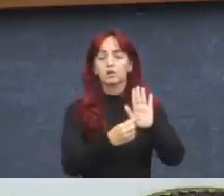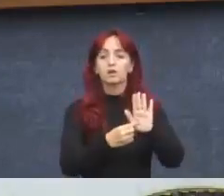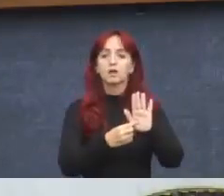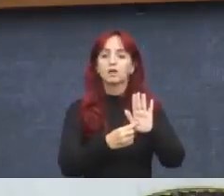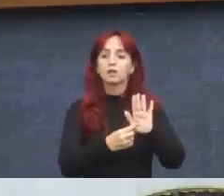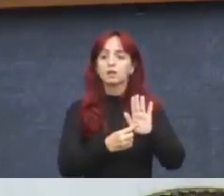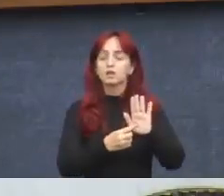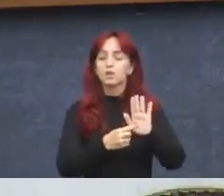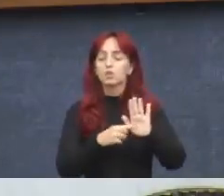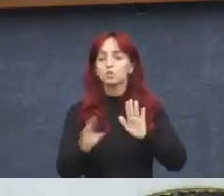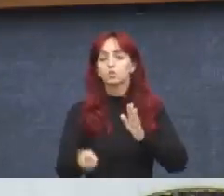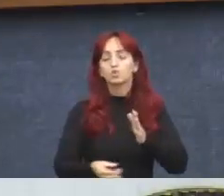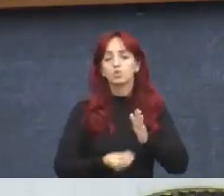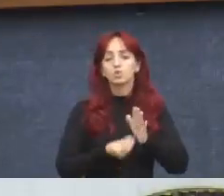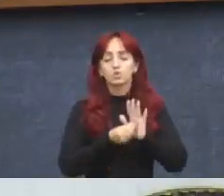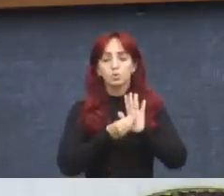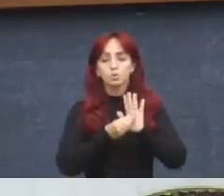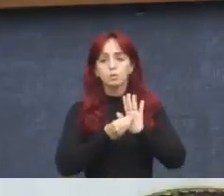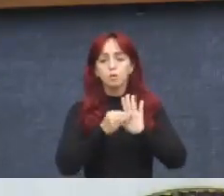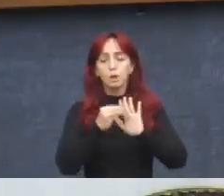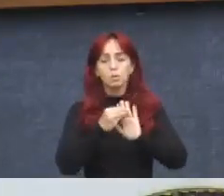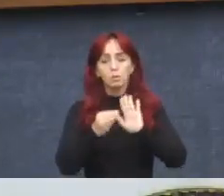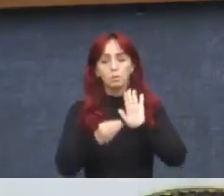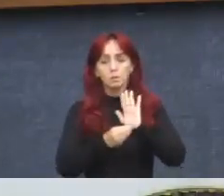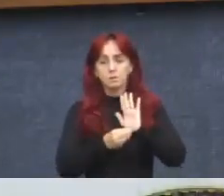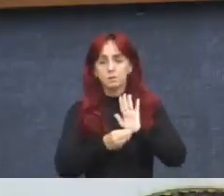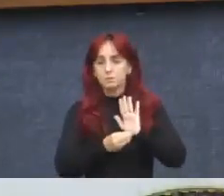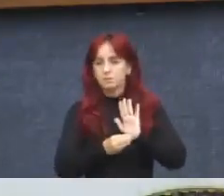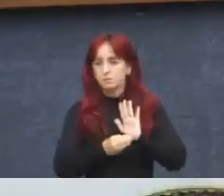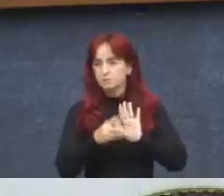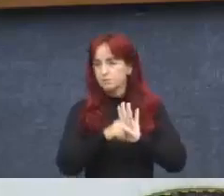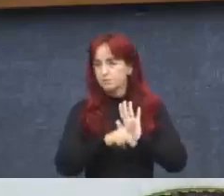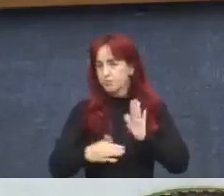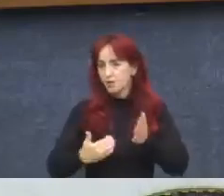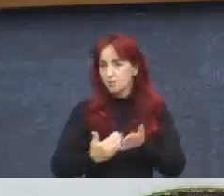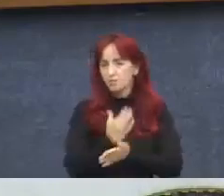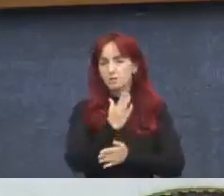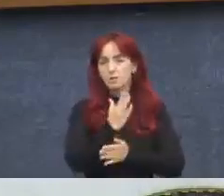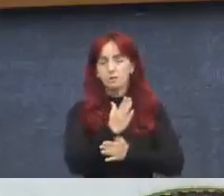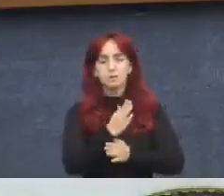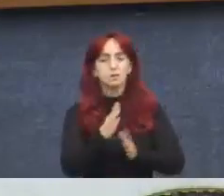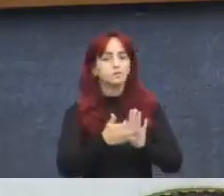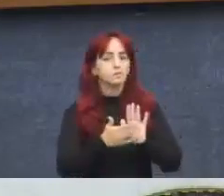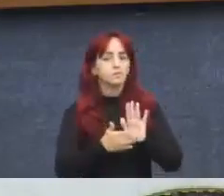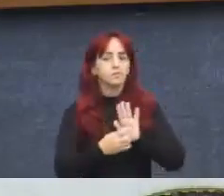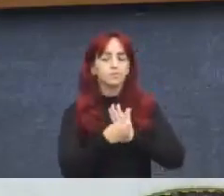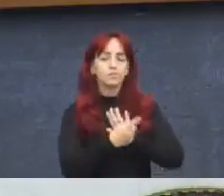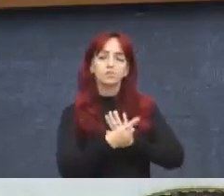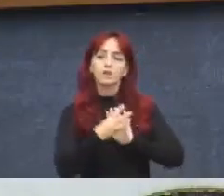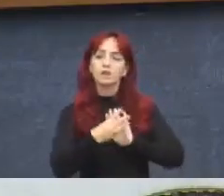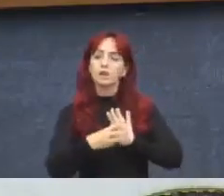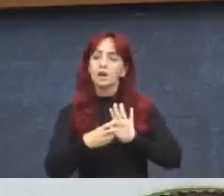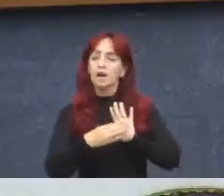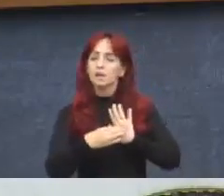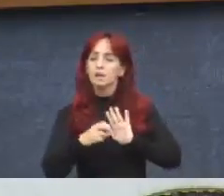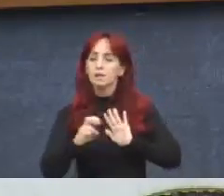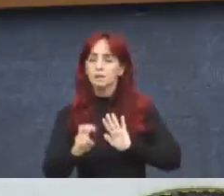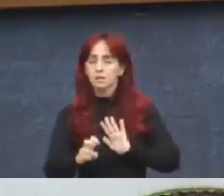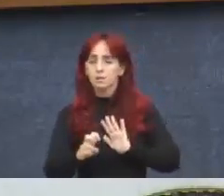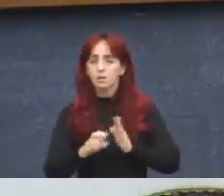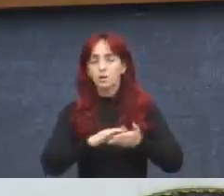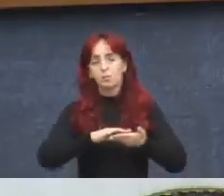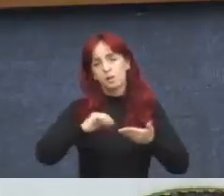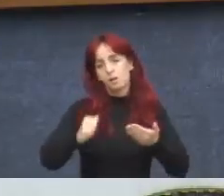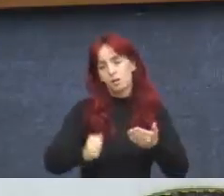subemenda. Mulheres. A aprovação das emendas 1 a 5, das subemendas 1 às emendas 1 a 3, pela rejeição